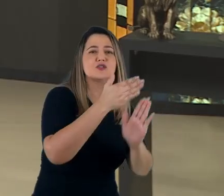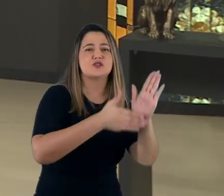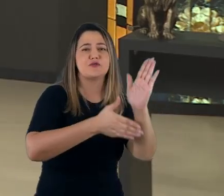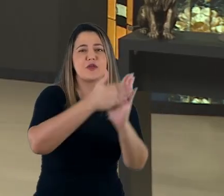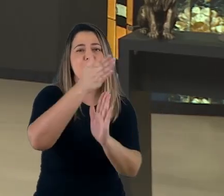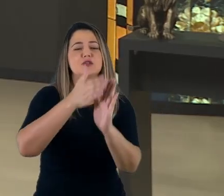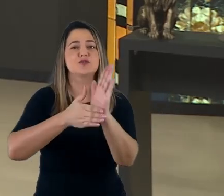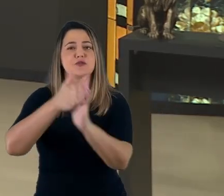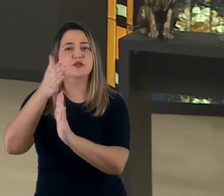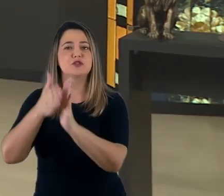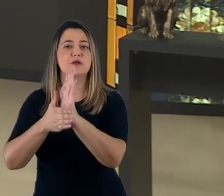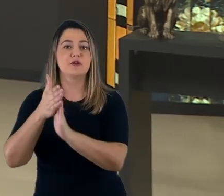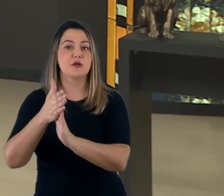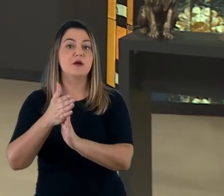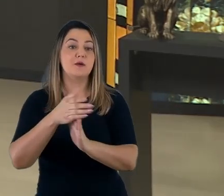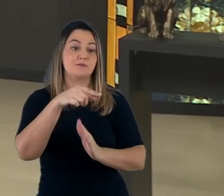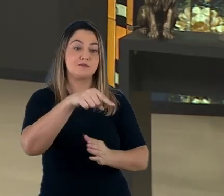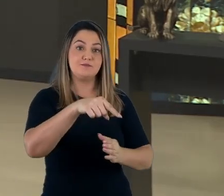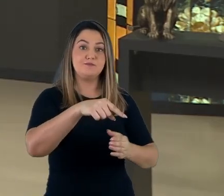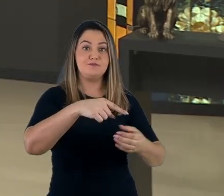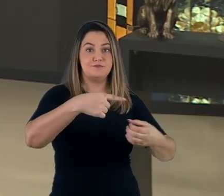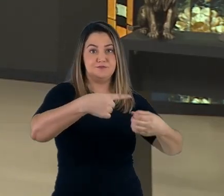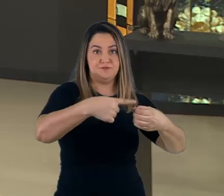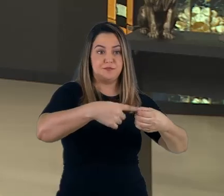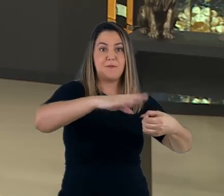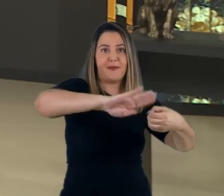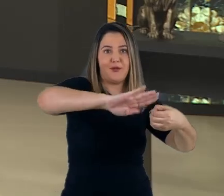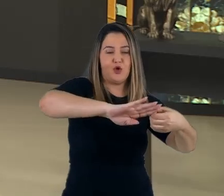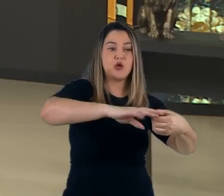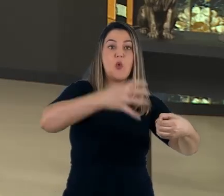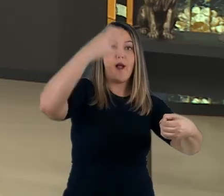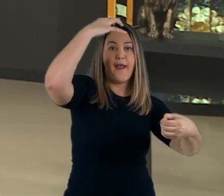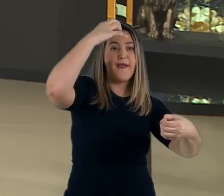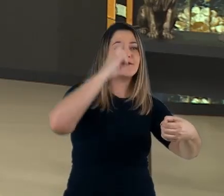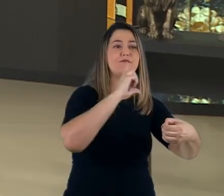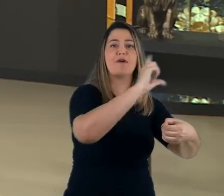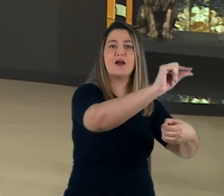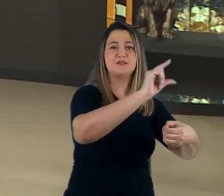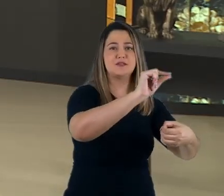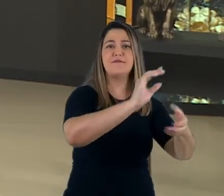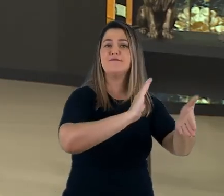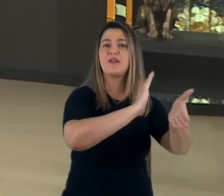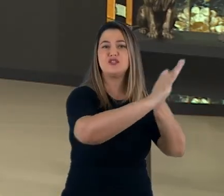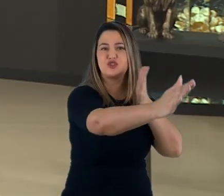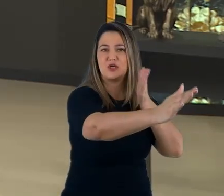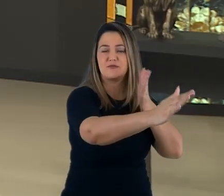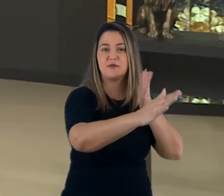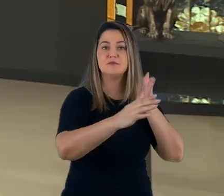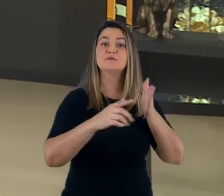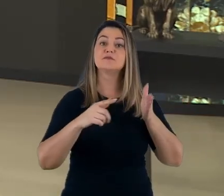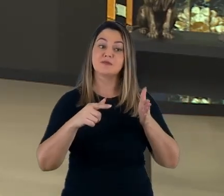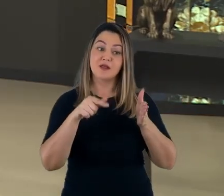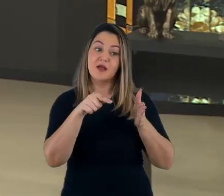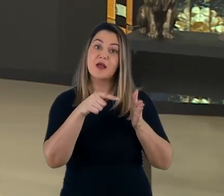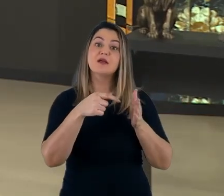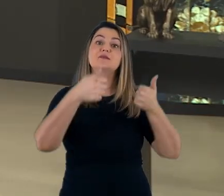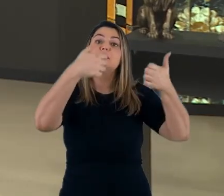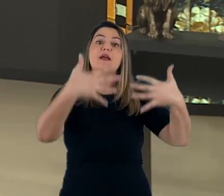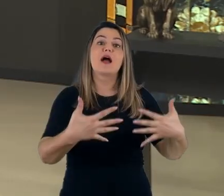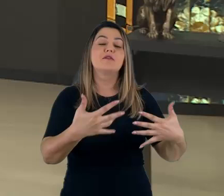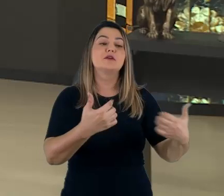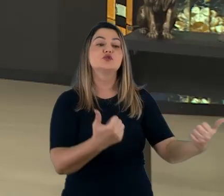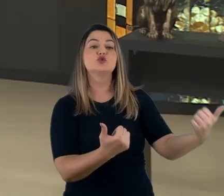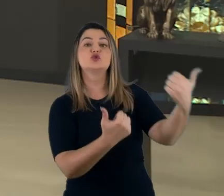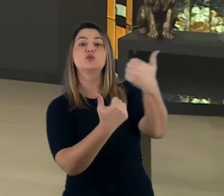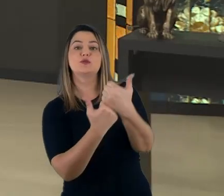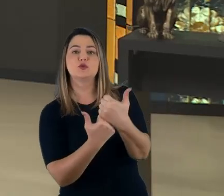anos fora da capital, fora da cidade de Babilônia. E durante a sua ausência, esse tablete diz que quem reinava